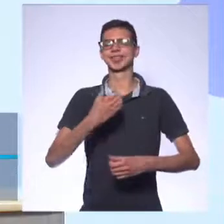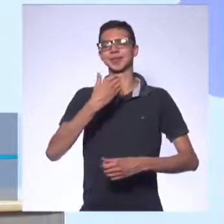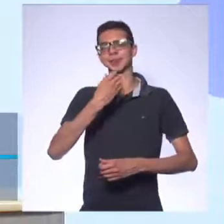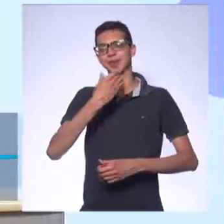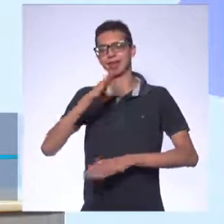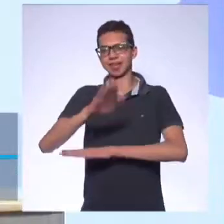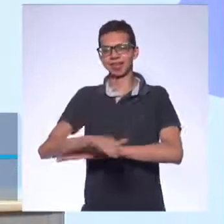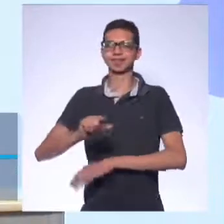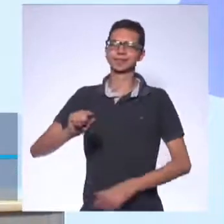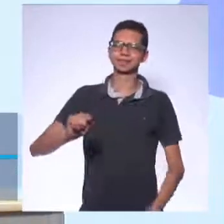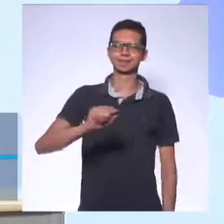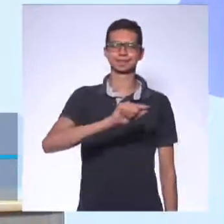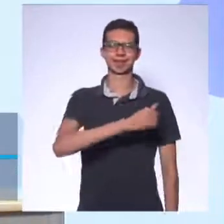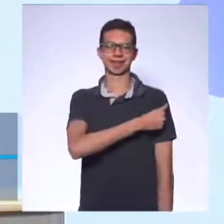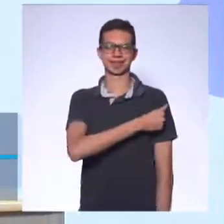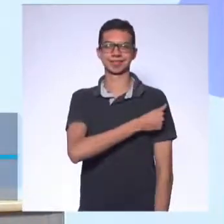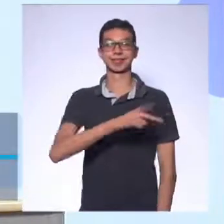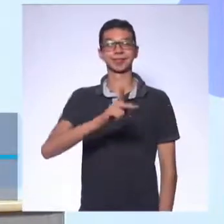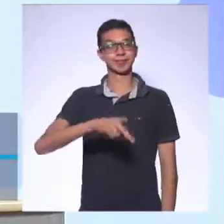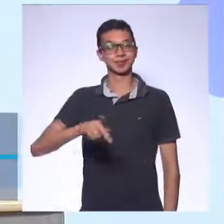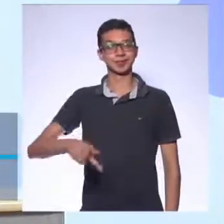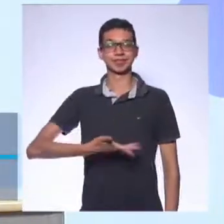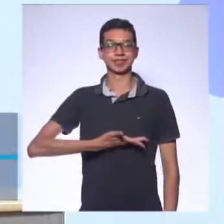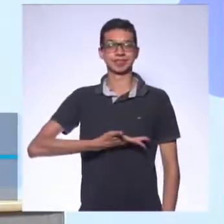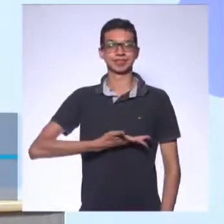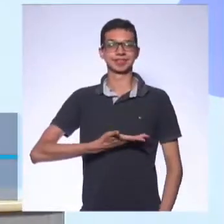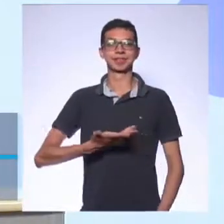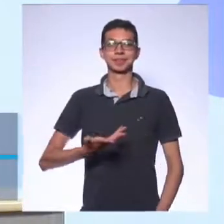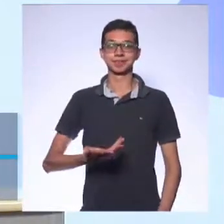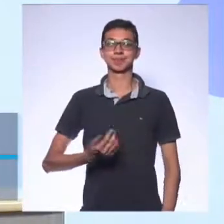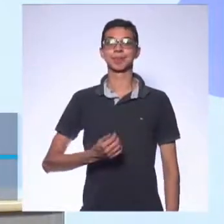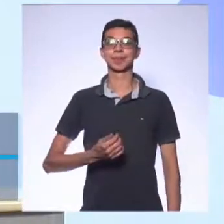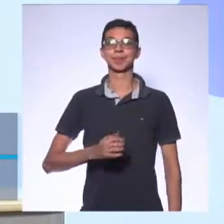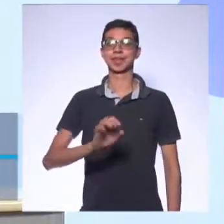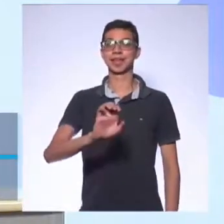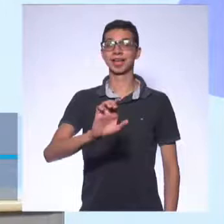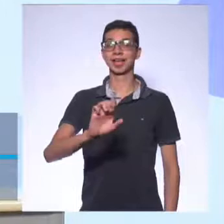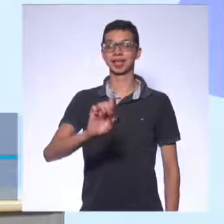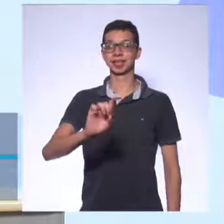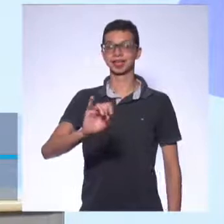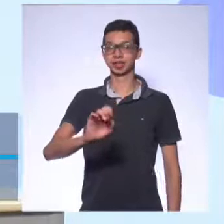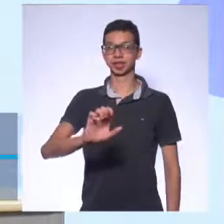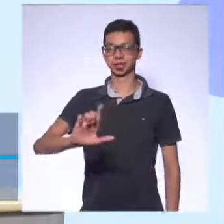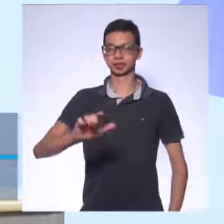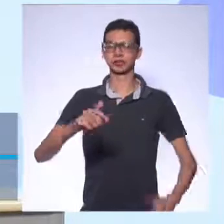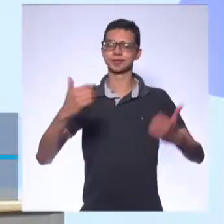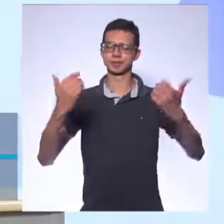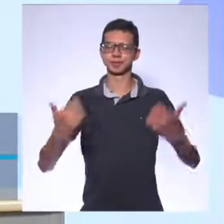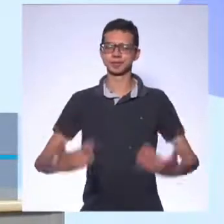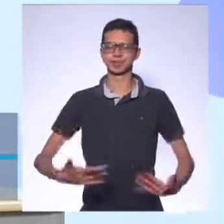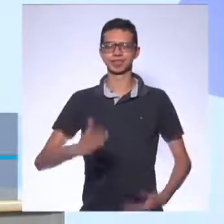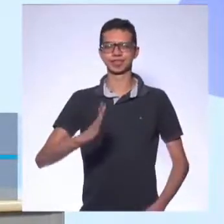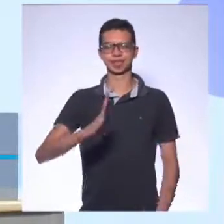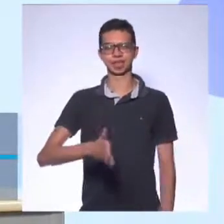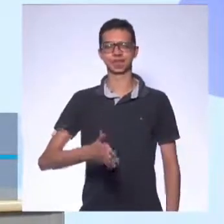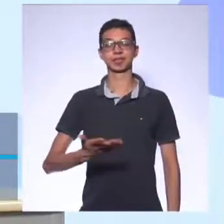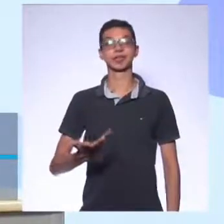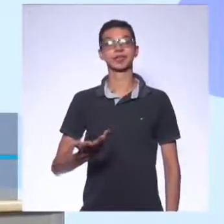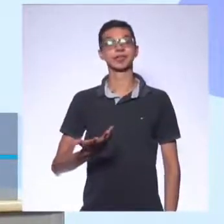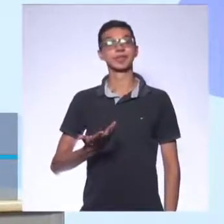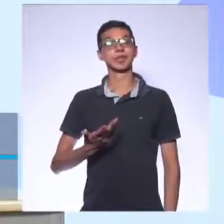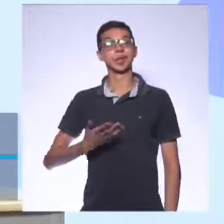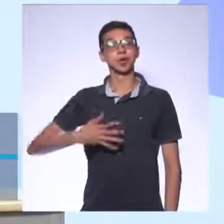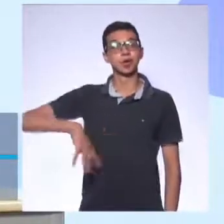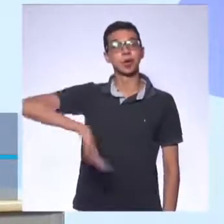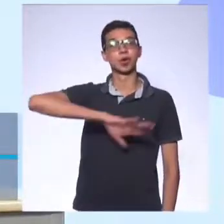alunos, alunas, colegas professores. Como o professor Joel falou, né, nós estaremos aqui conversando sobre um